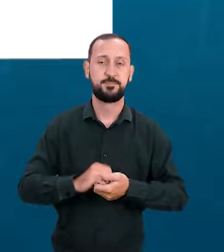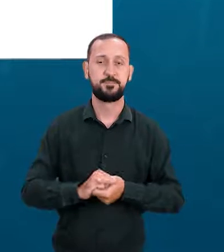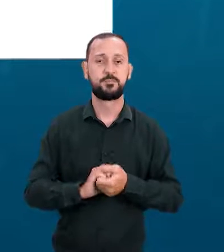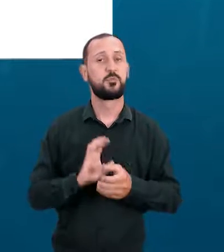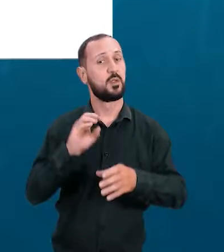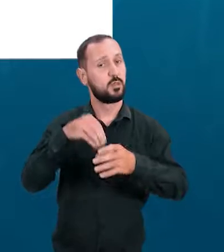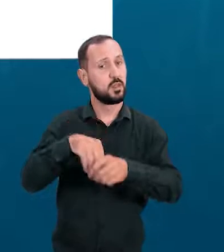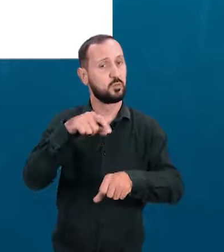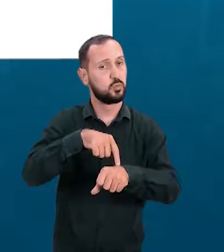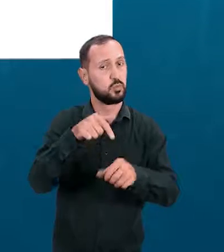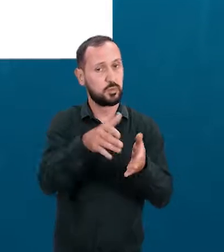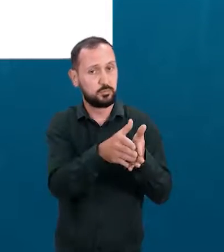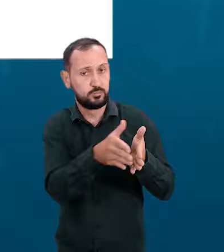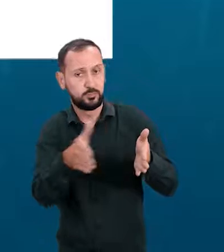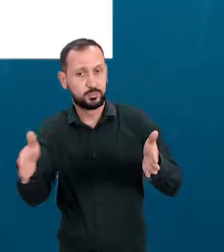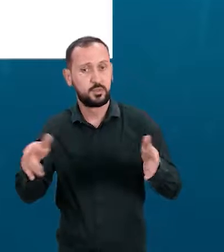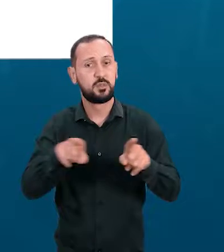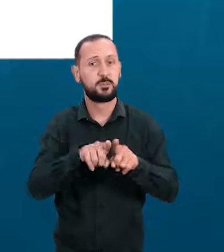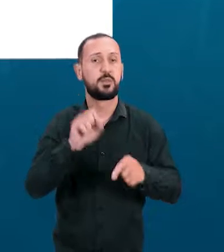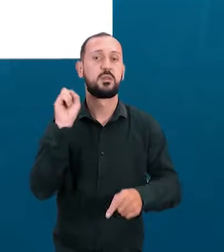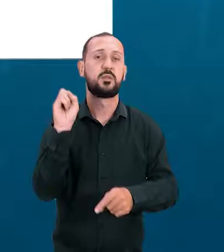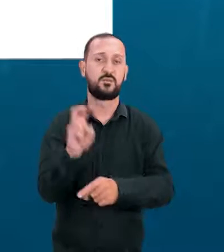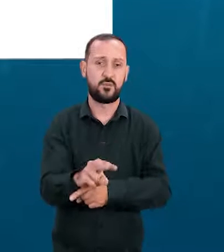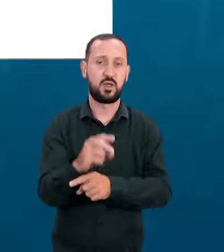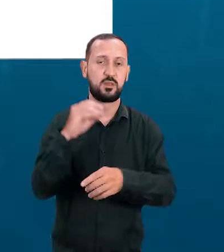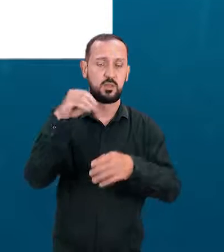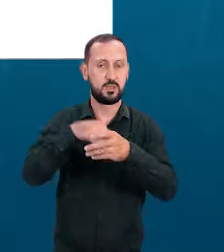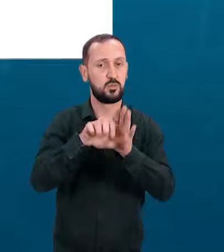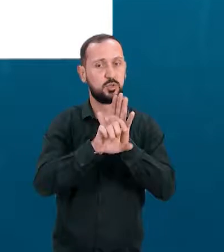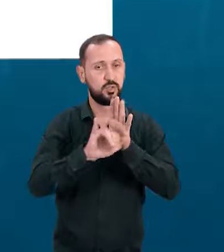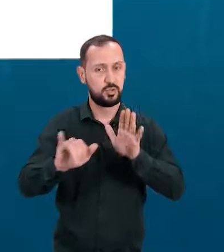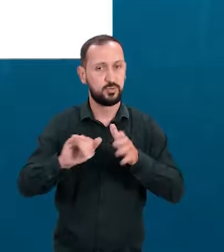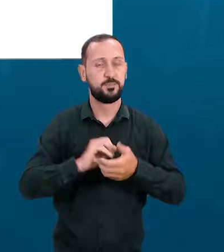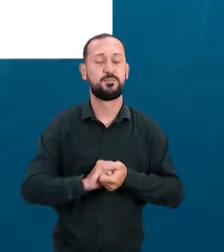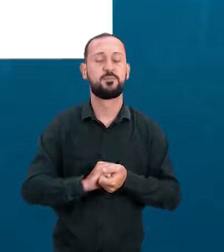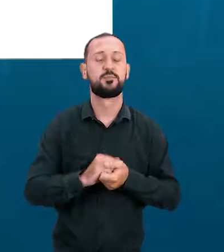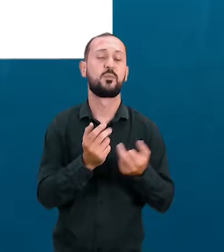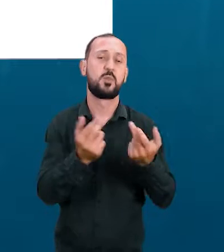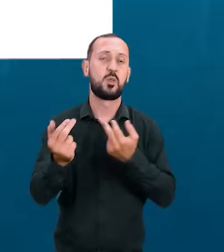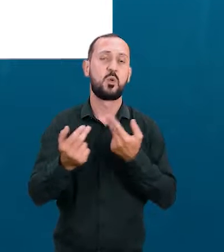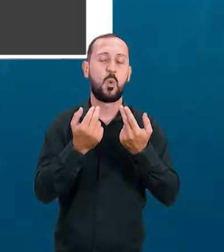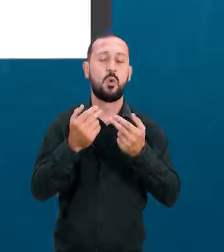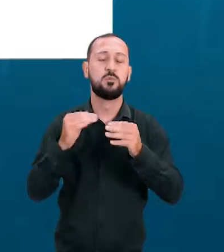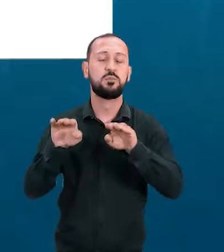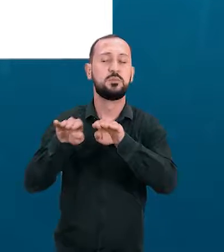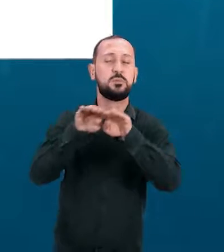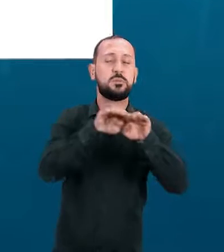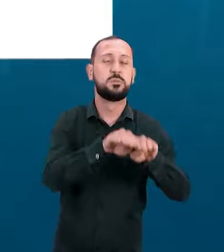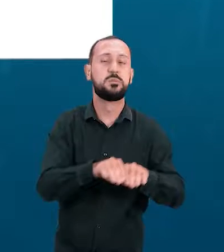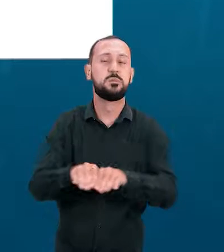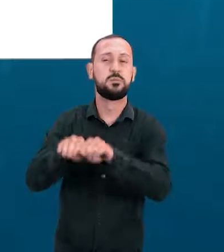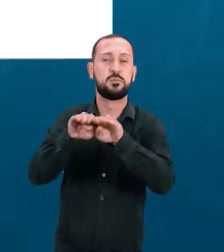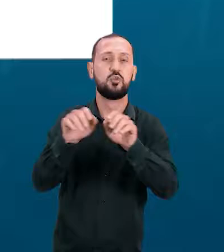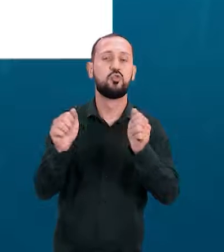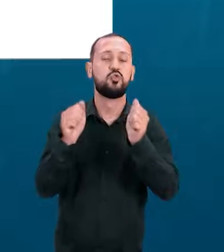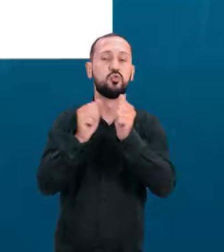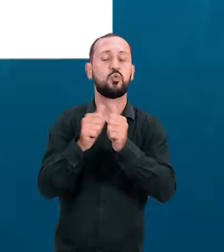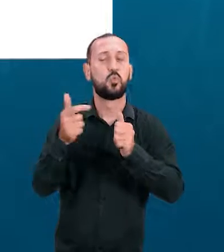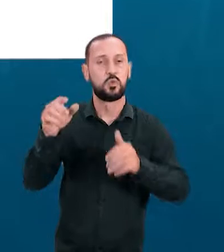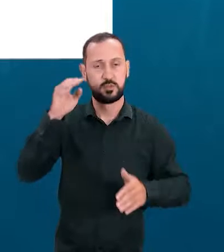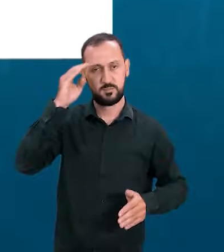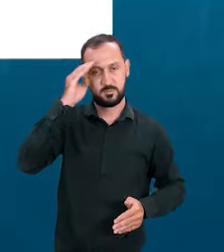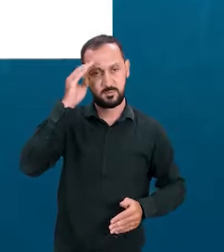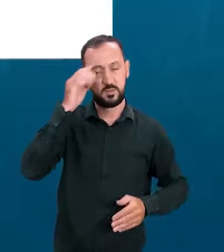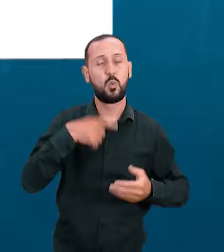para prosseguir no certame, dentro do prazo de validade e das vagas definidas no edital de abertura, bem como simetria com o restante